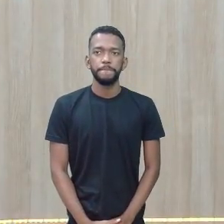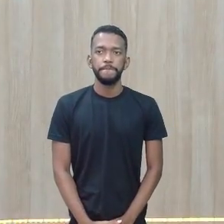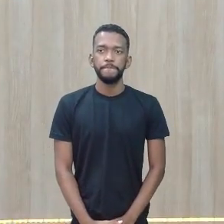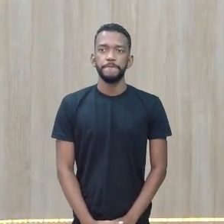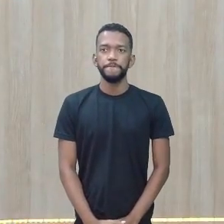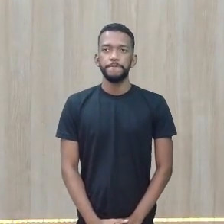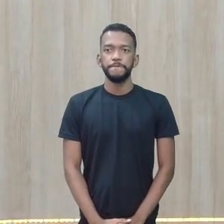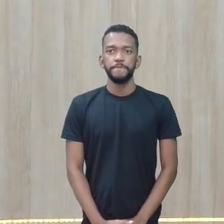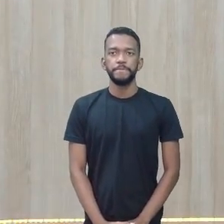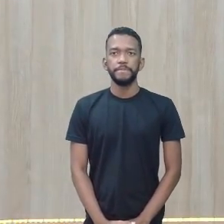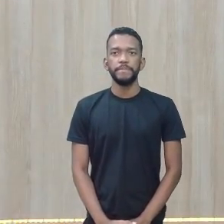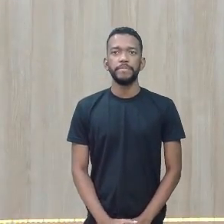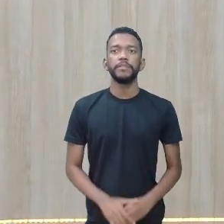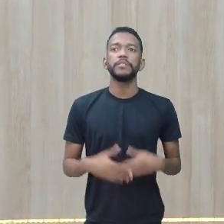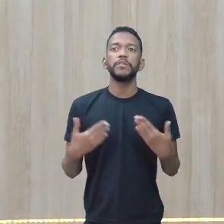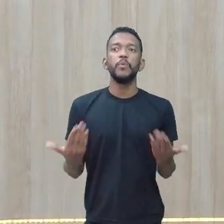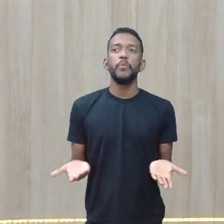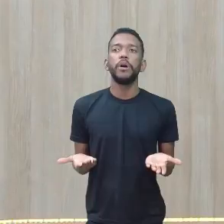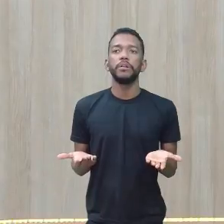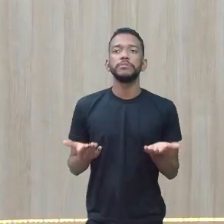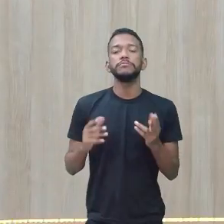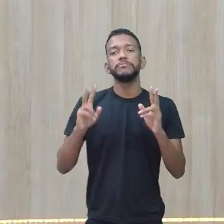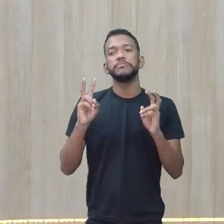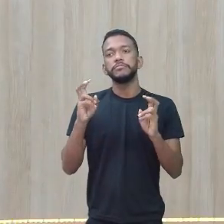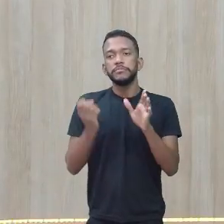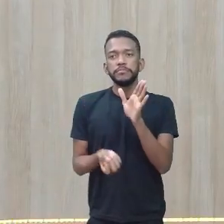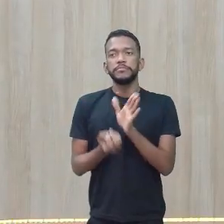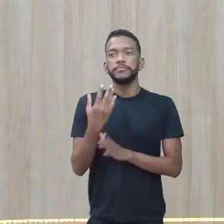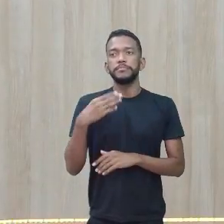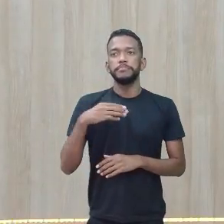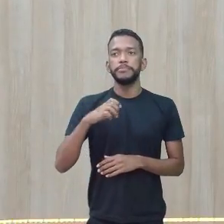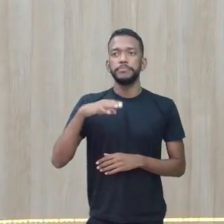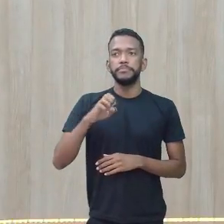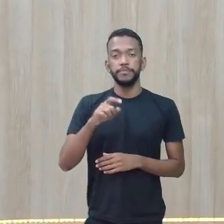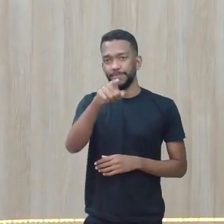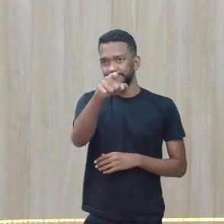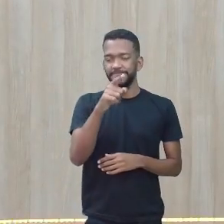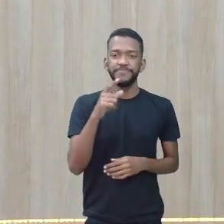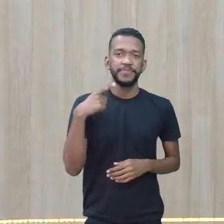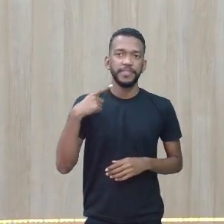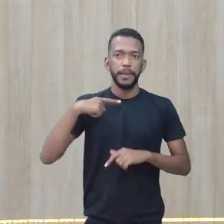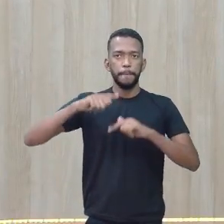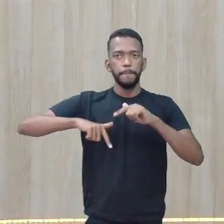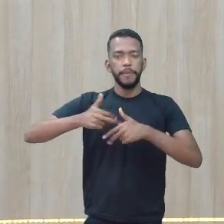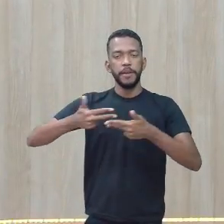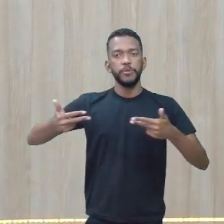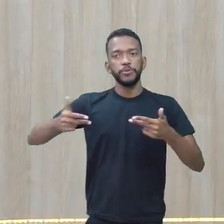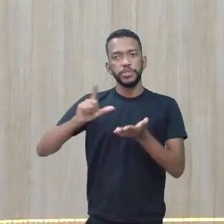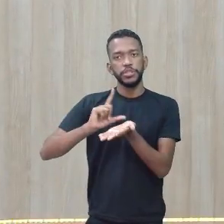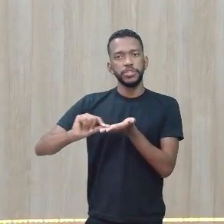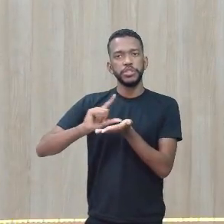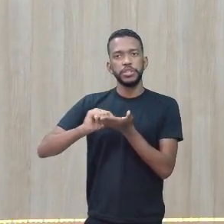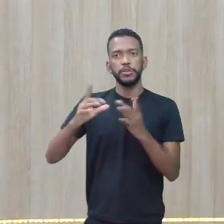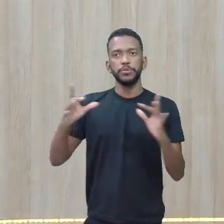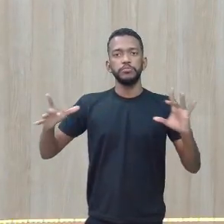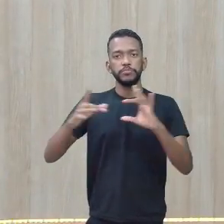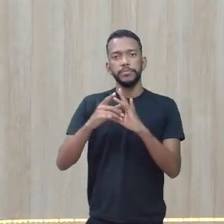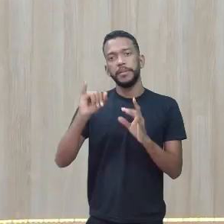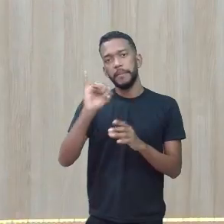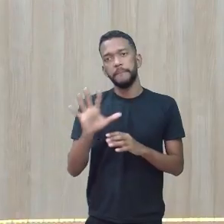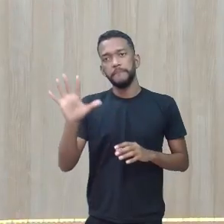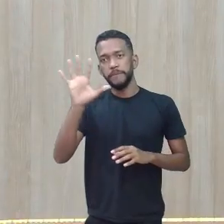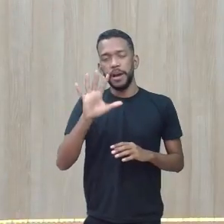Então, mas qual seria a definição de memes, Viviane? Então, os memes são recursos digitais que juntam